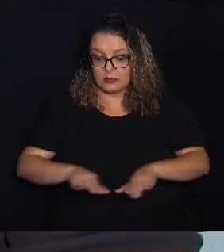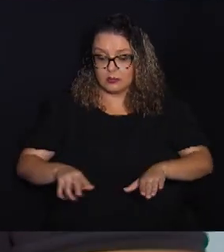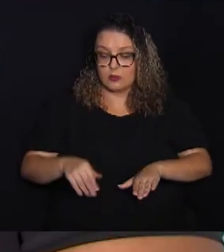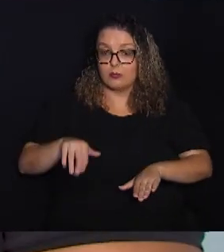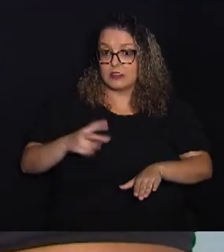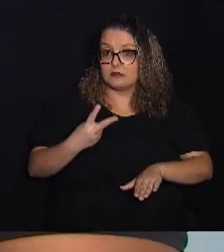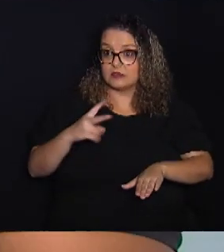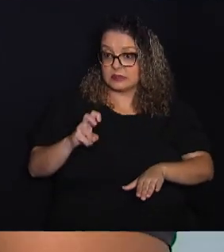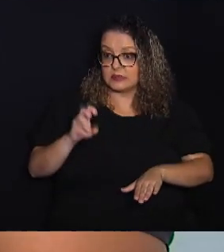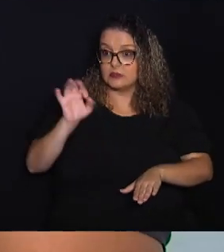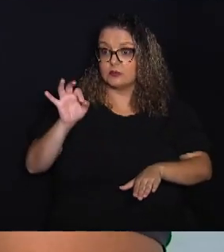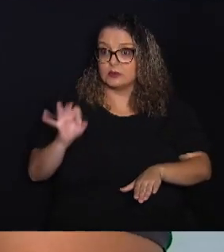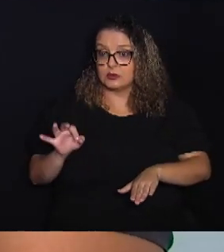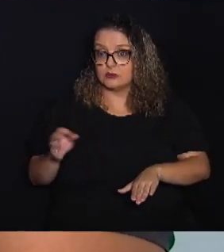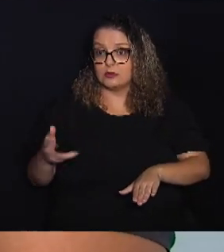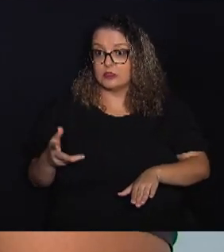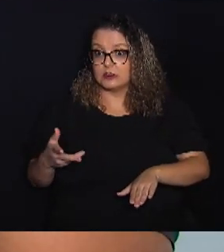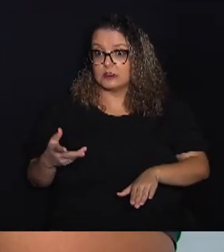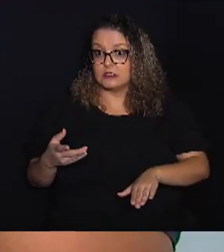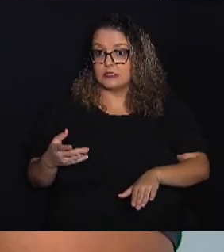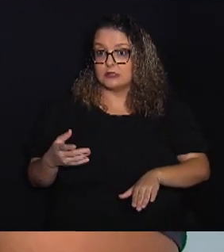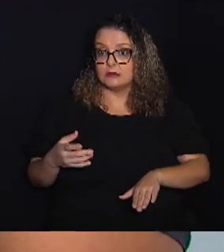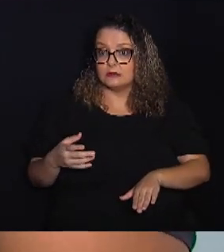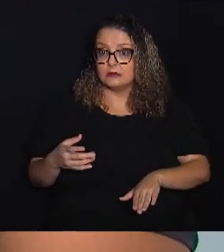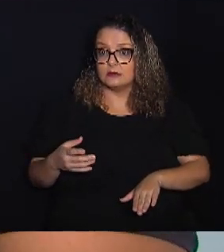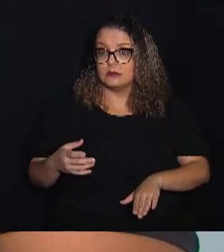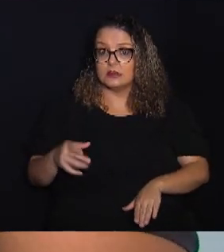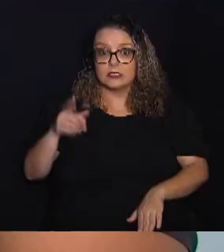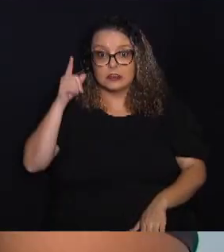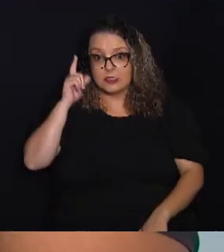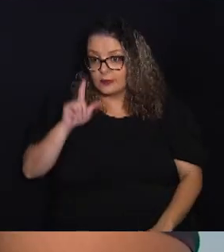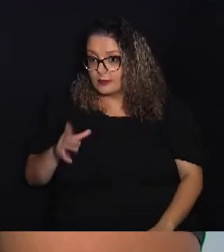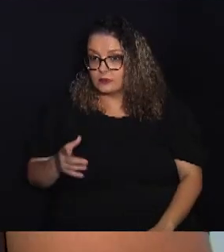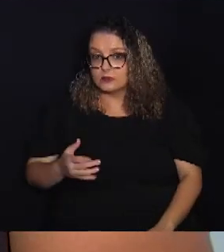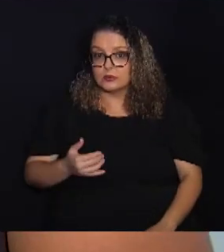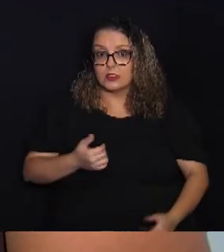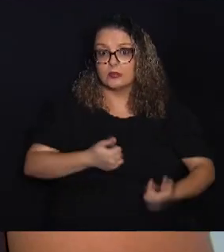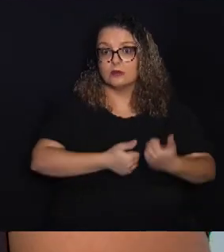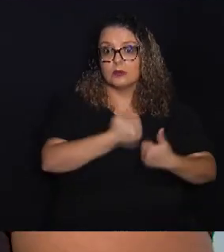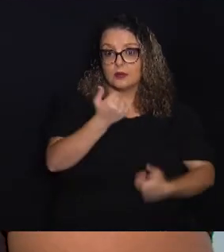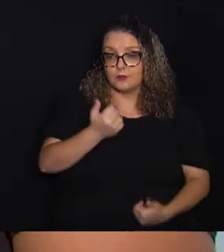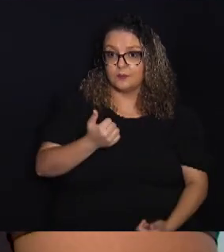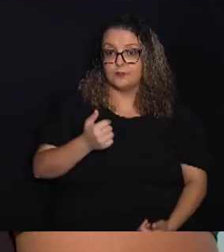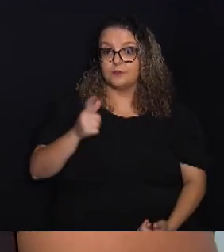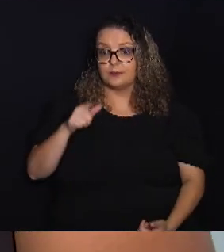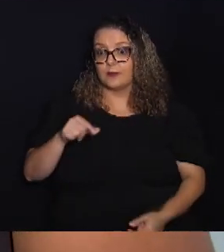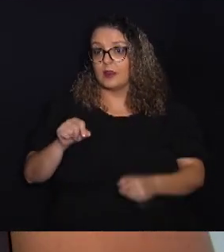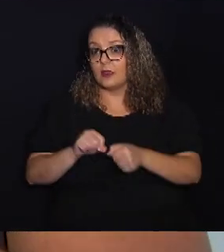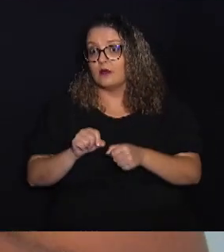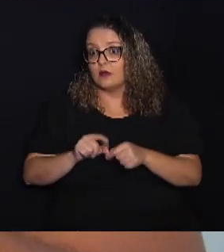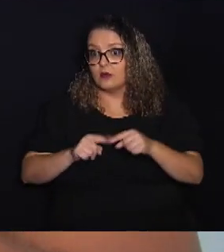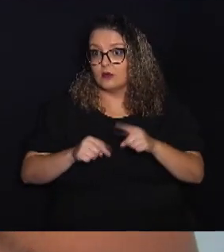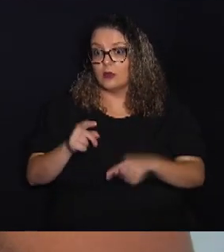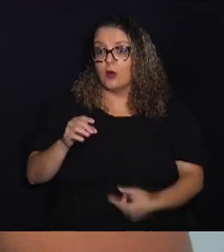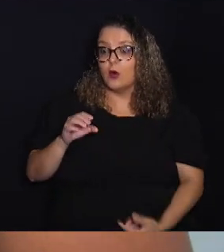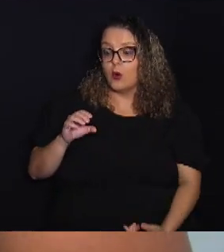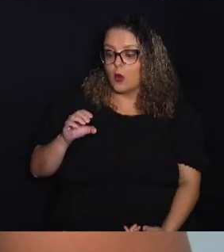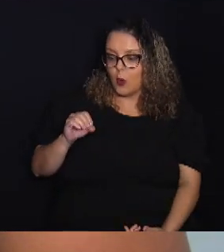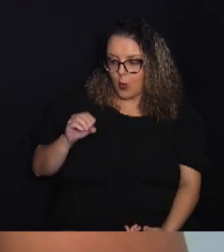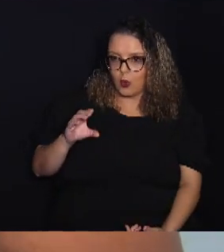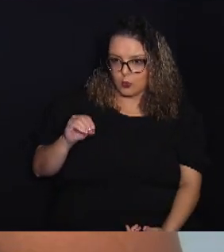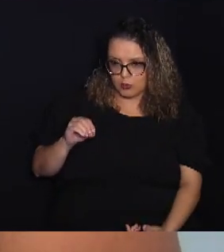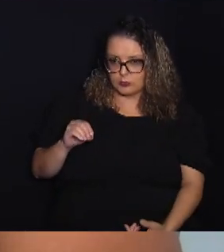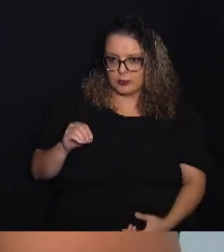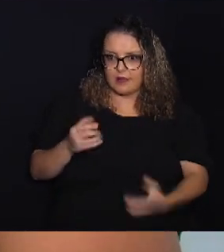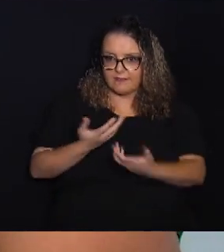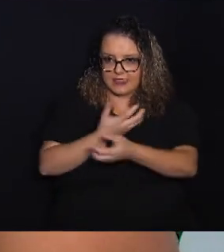também sai do chão com mais 25% de velocidade, senão você não consegue jogar. Ela é feita de um